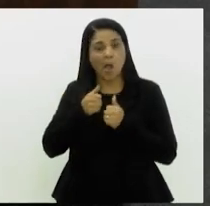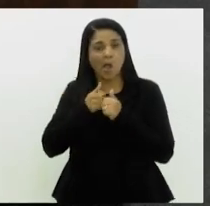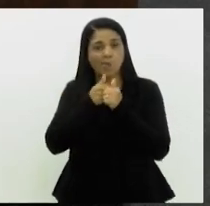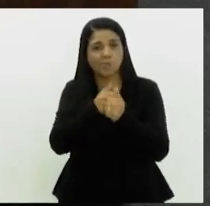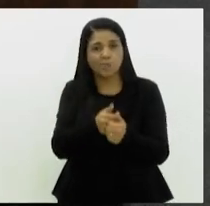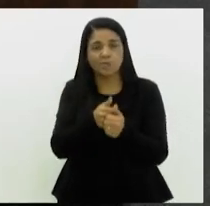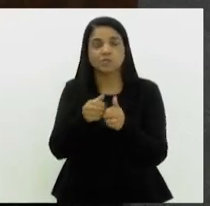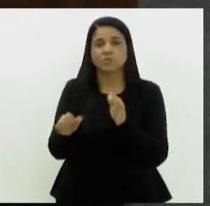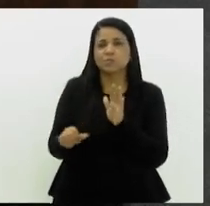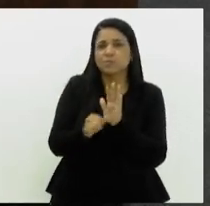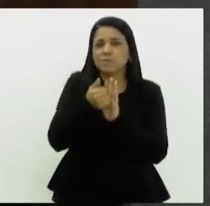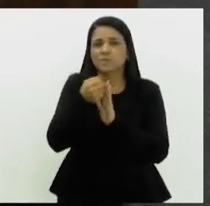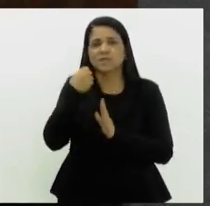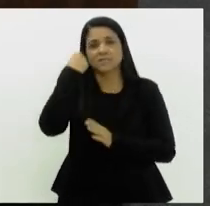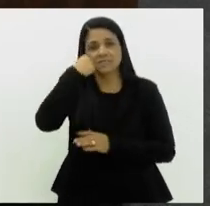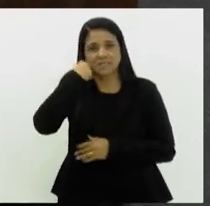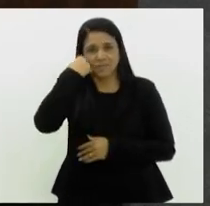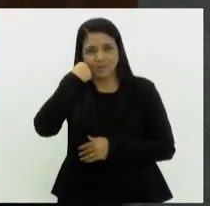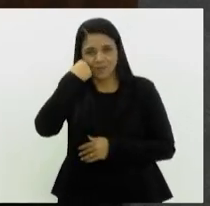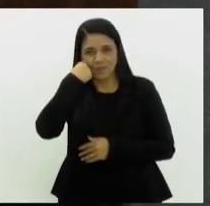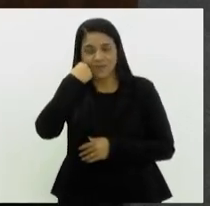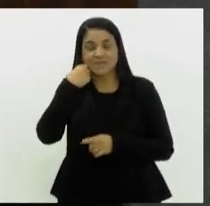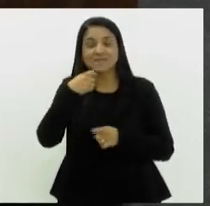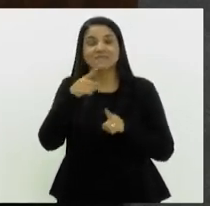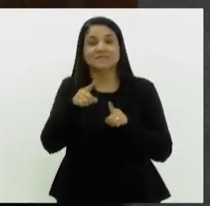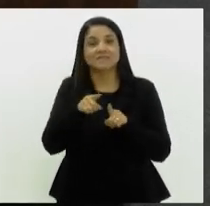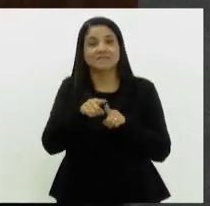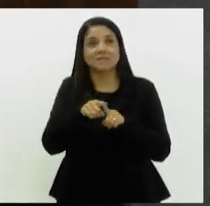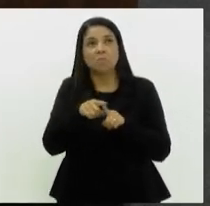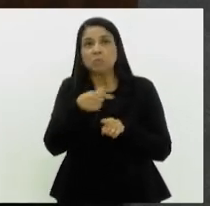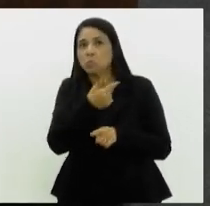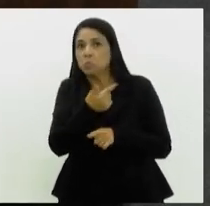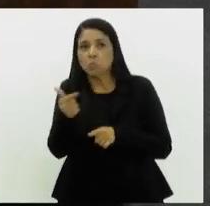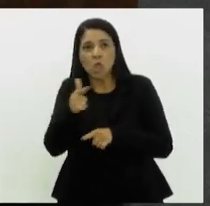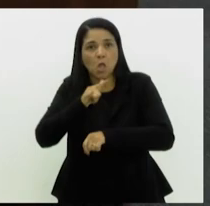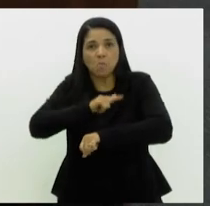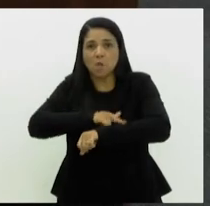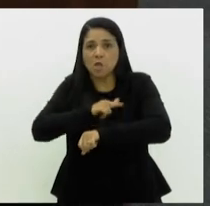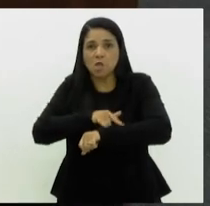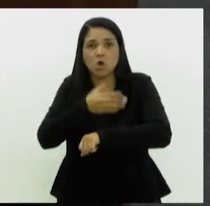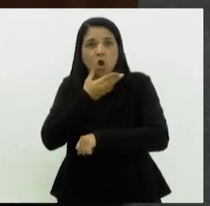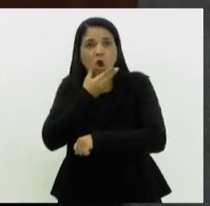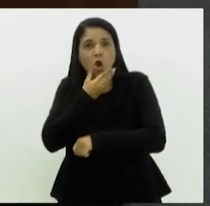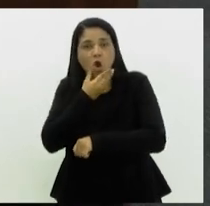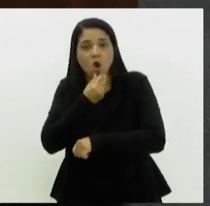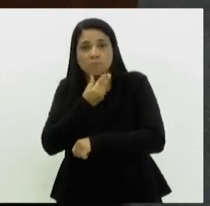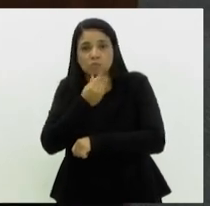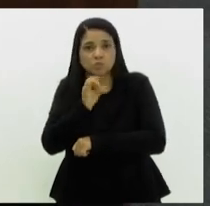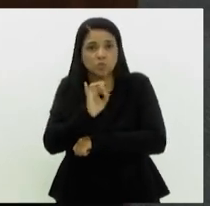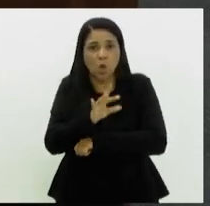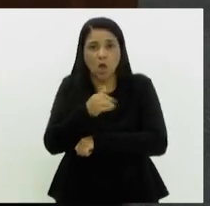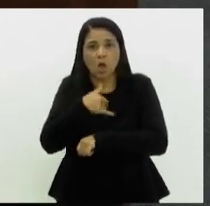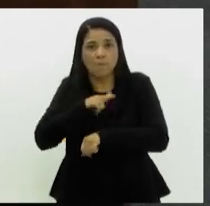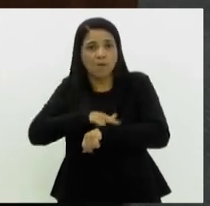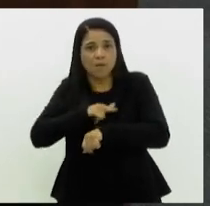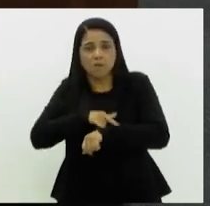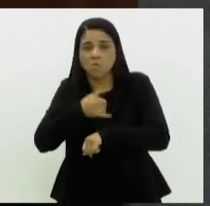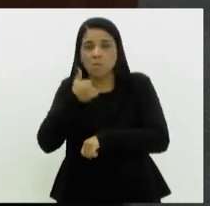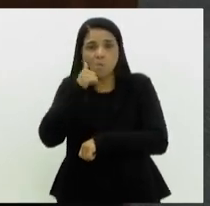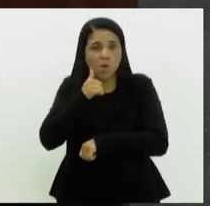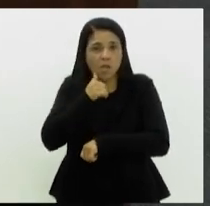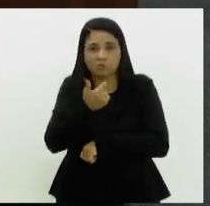senadoras que chegaram, também a situação de não ter sequer um banheiro feminino para elas. Então, a gente viu várias